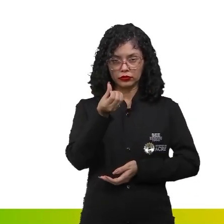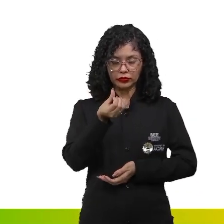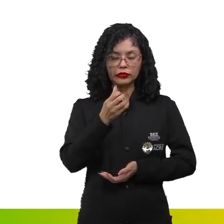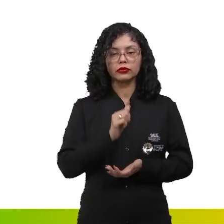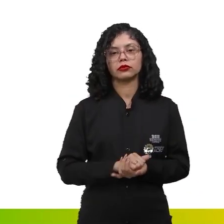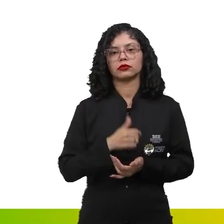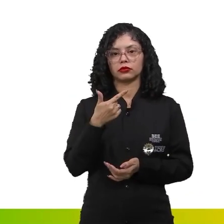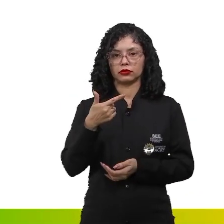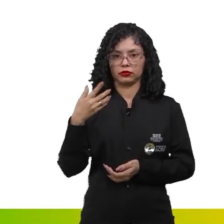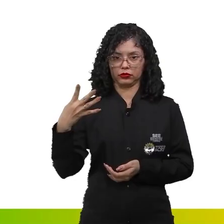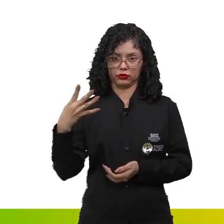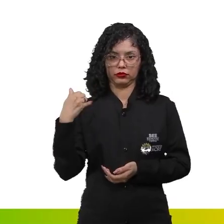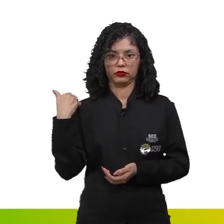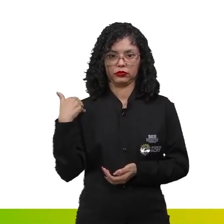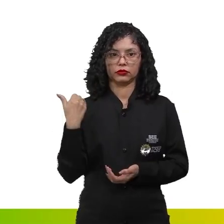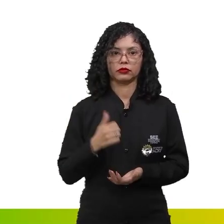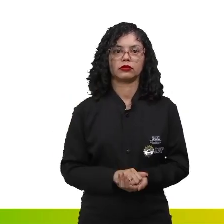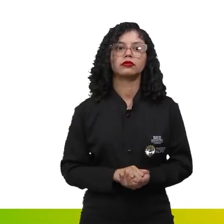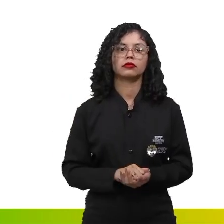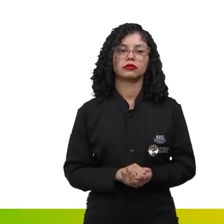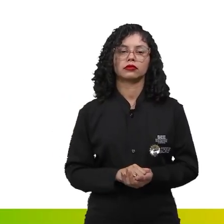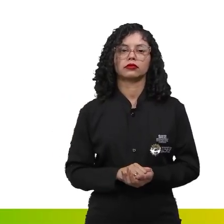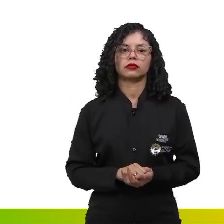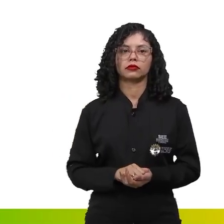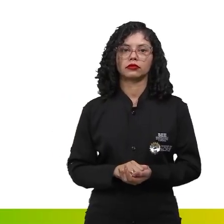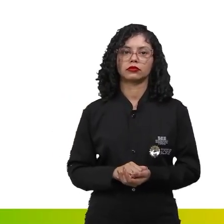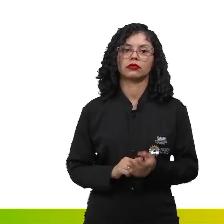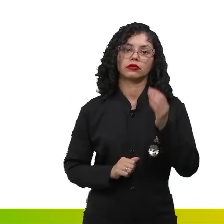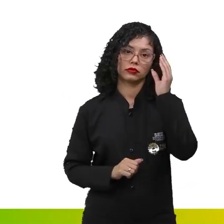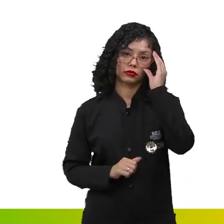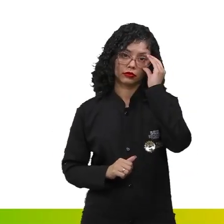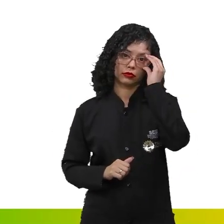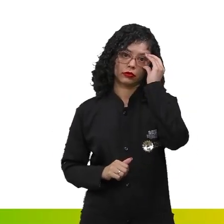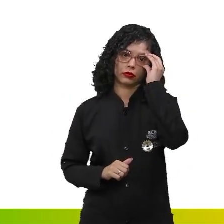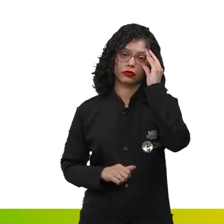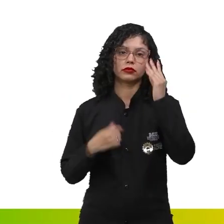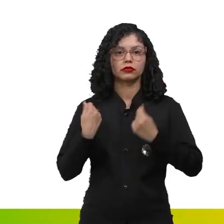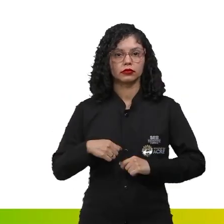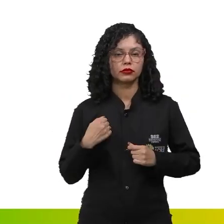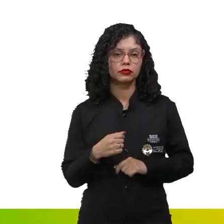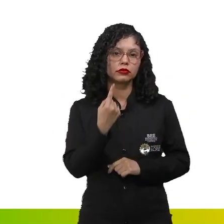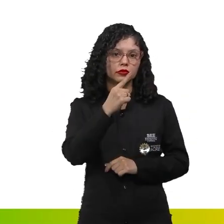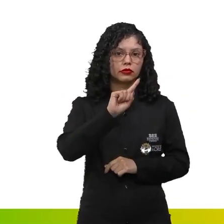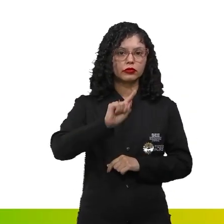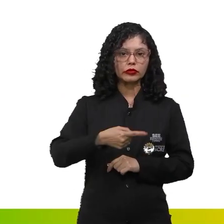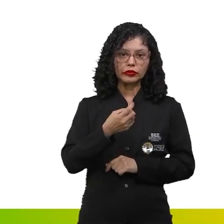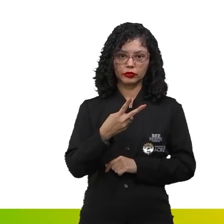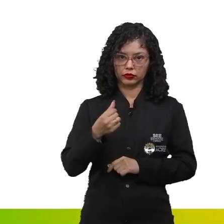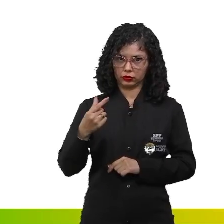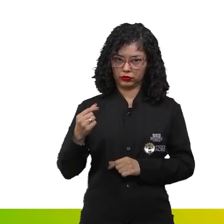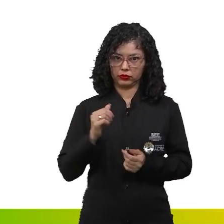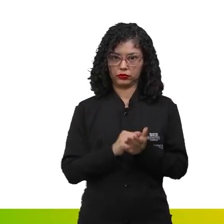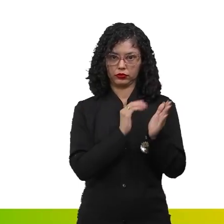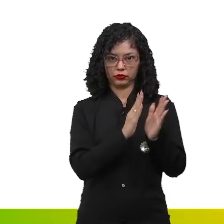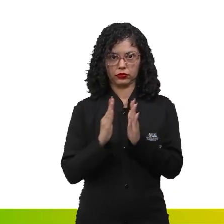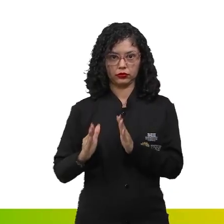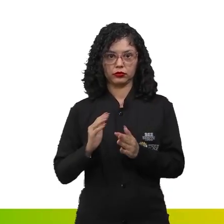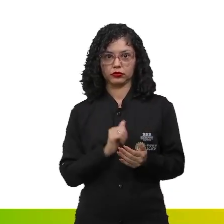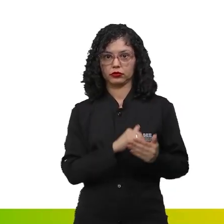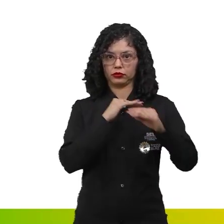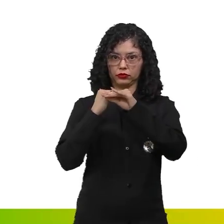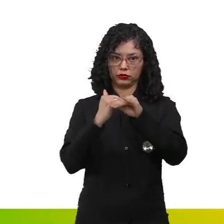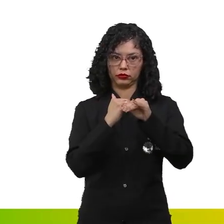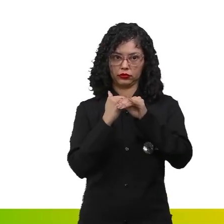26 e 24 anos, respectivamente. Desse modo, deve-se dividir 1.200.000 em partes